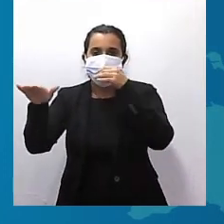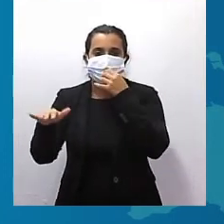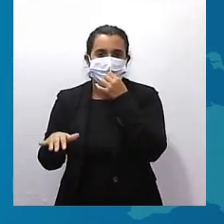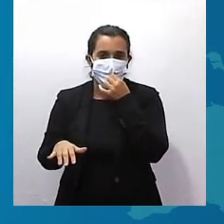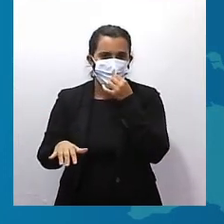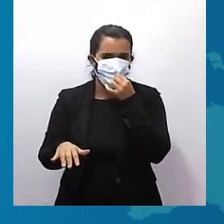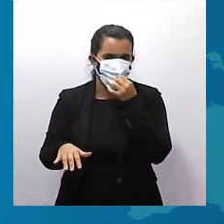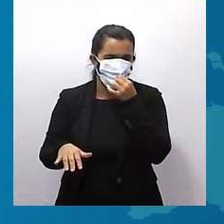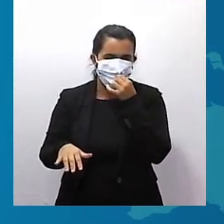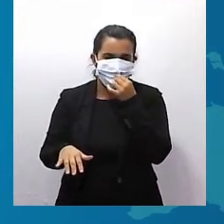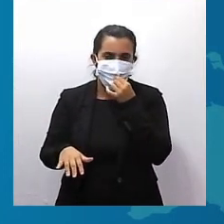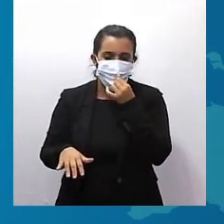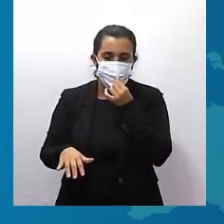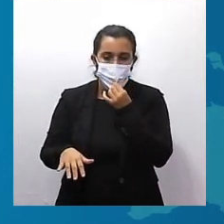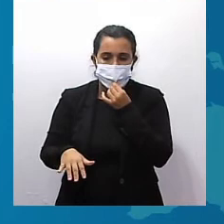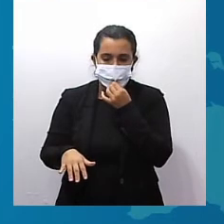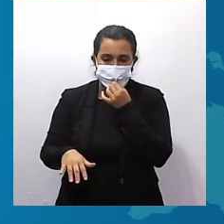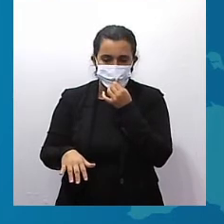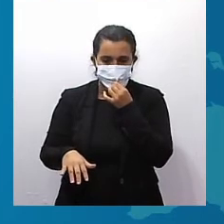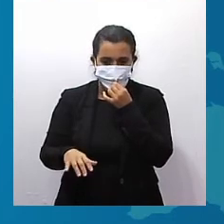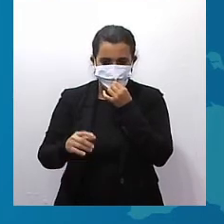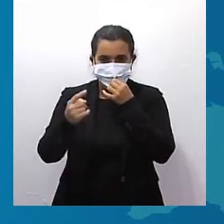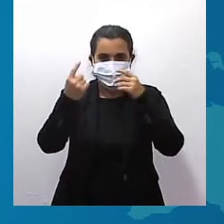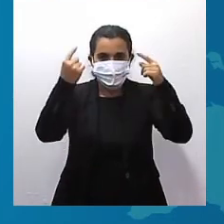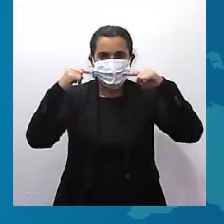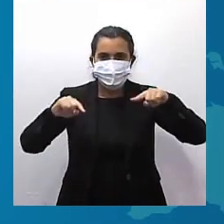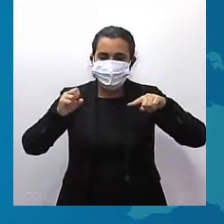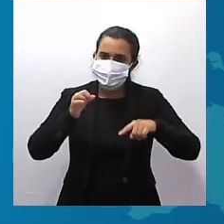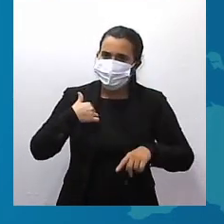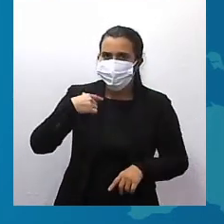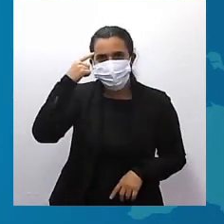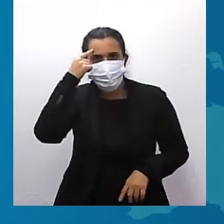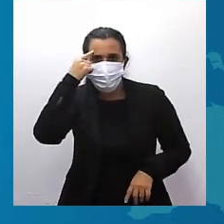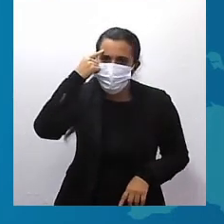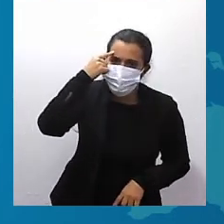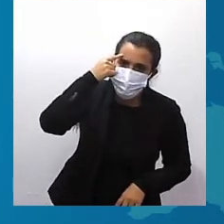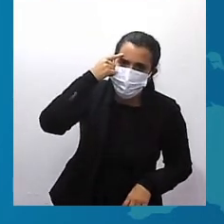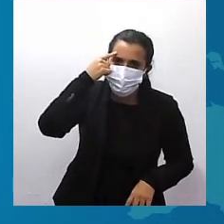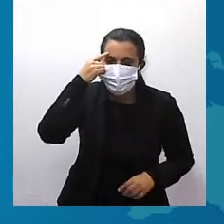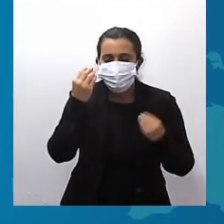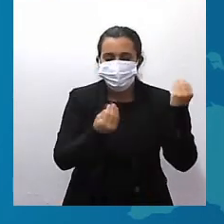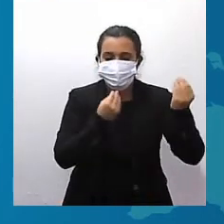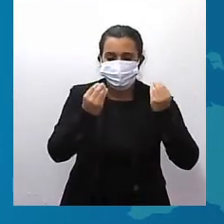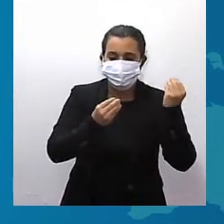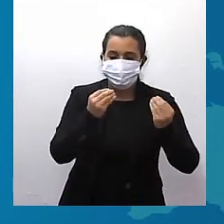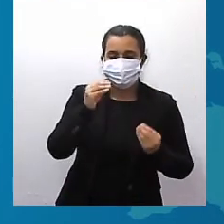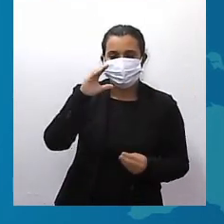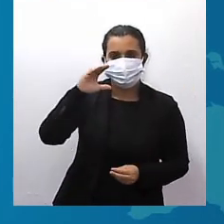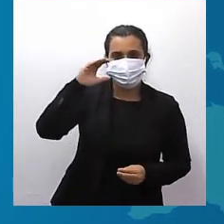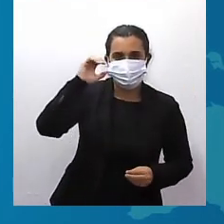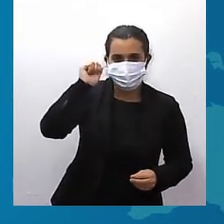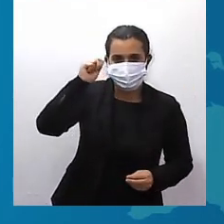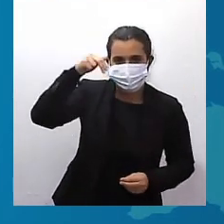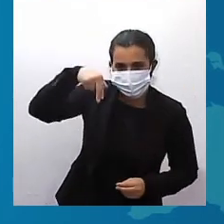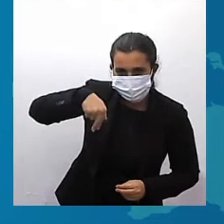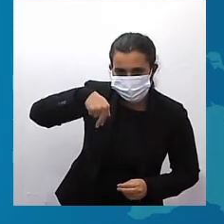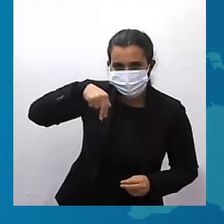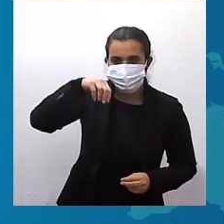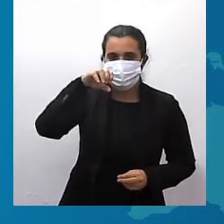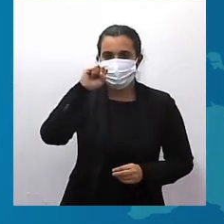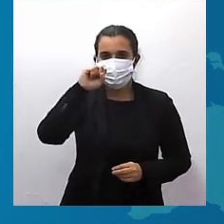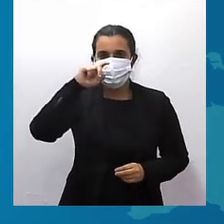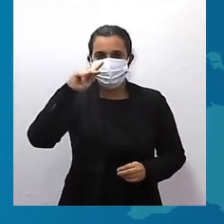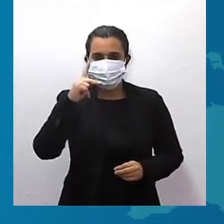pode voar. Então veja como se aplica no sentido da gente testar, afirmar ou negar a habilidade